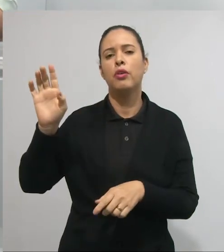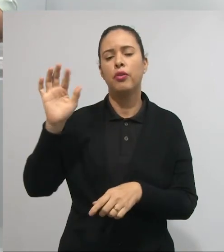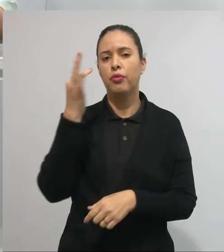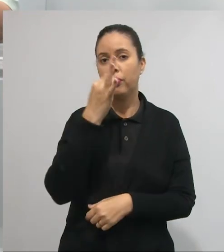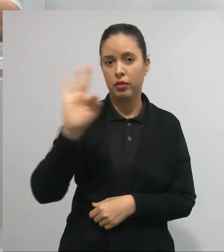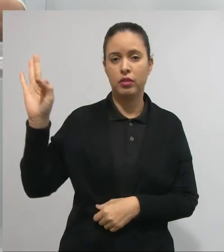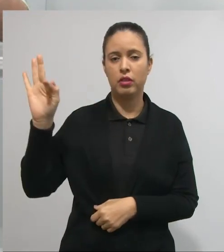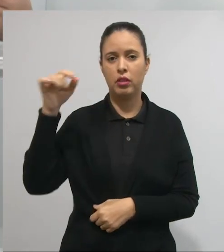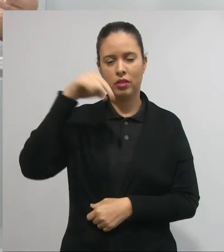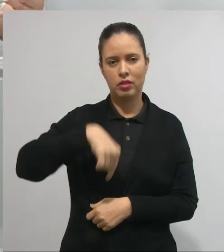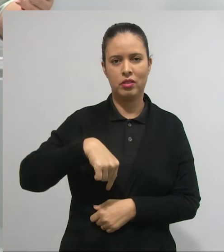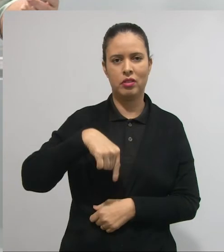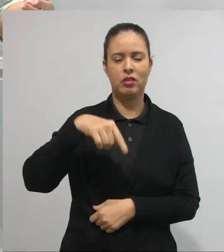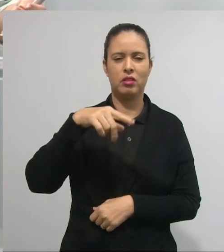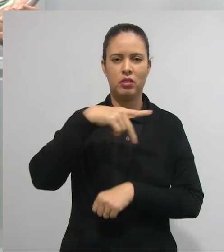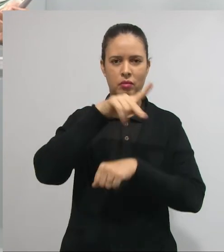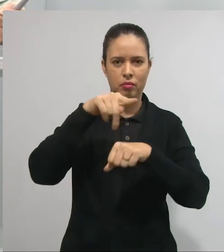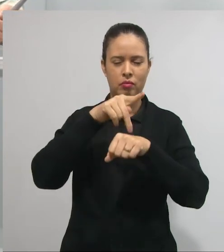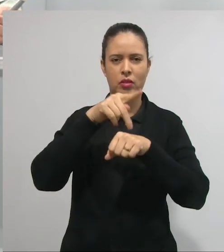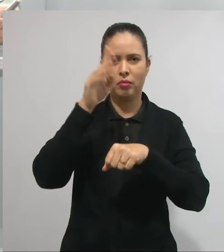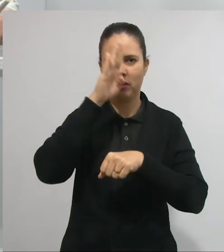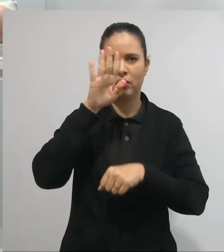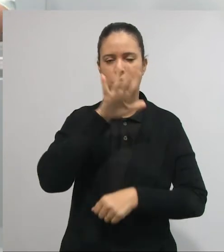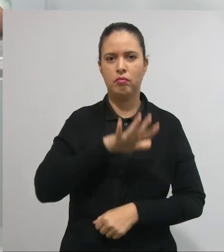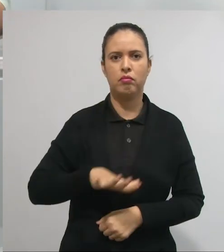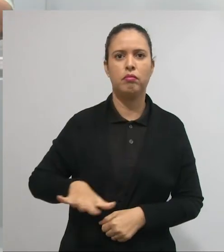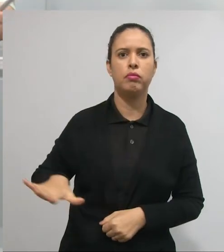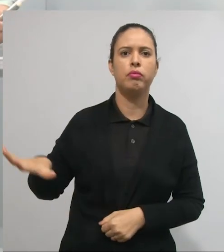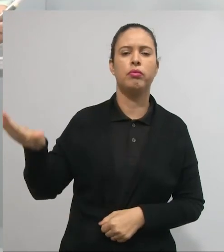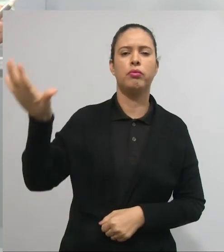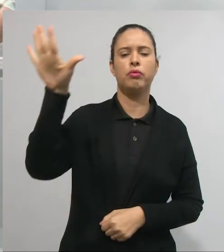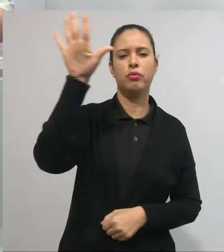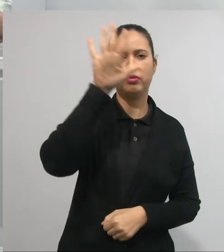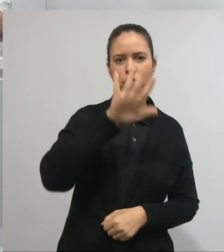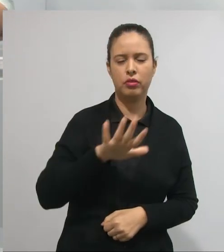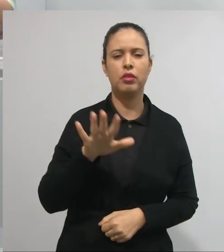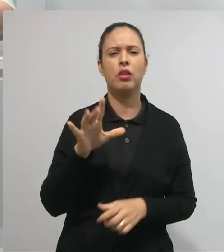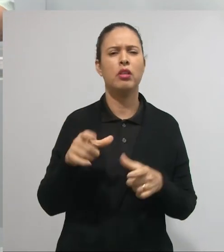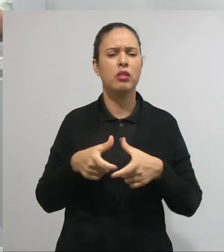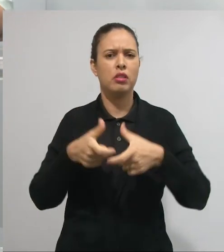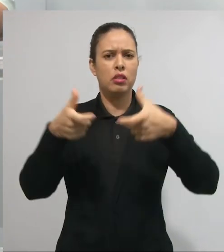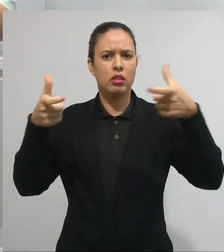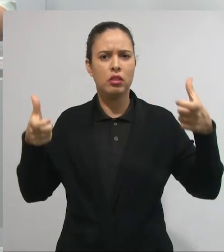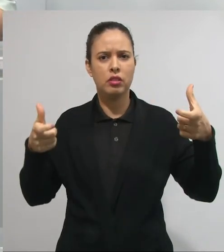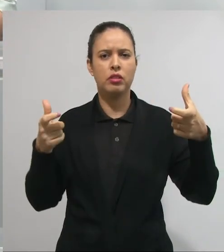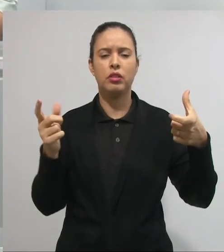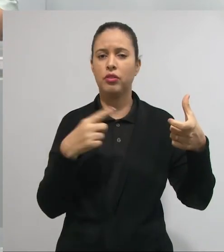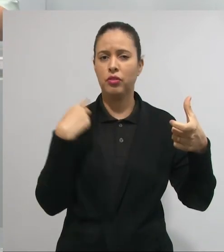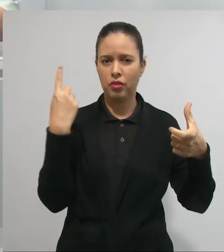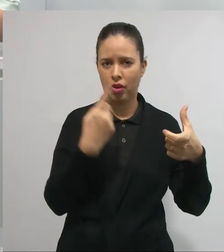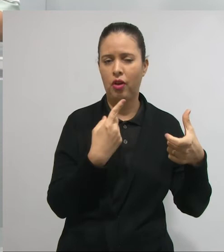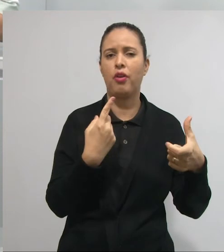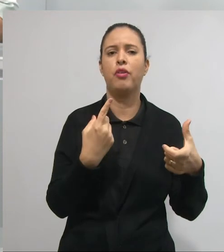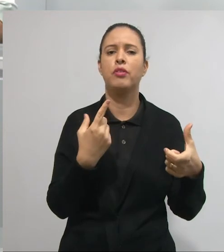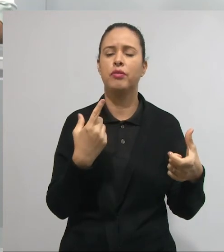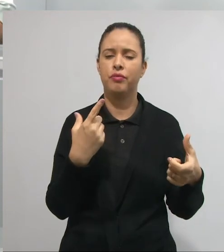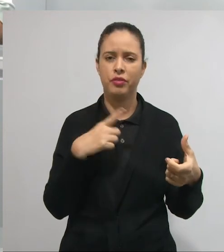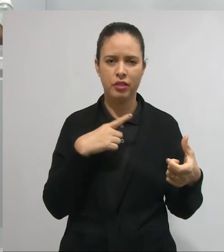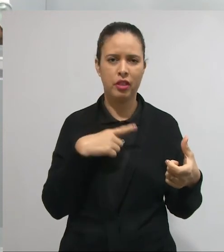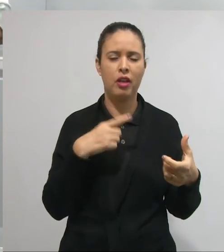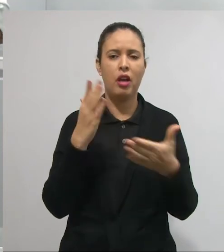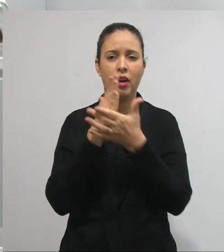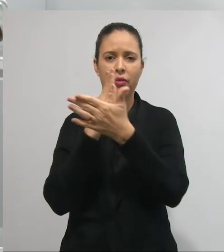nosso país é imenso, com dimensões assim continentais, e que nós vamos encontrar organizações